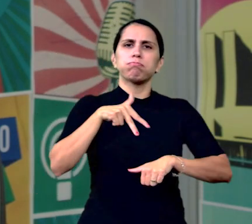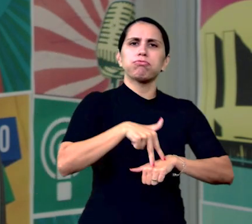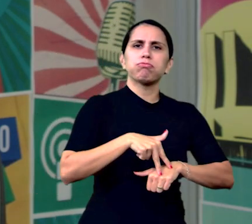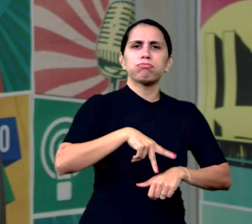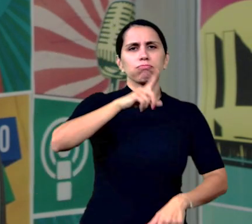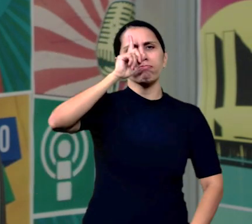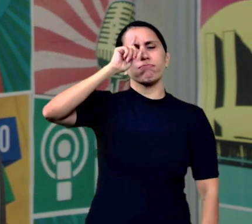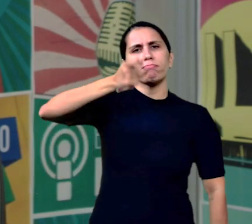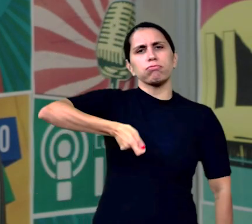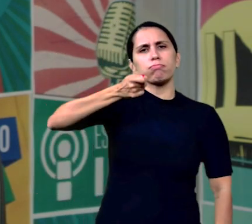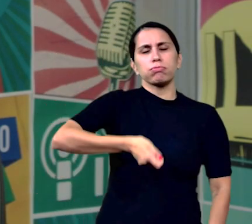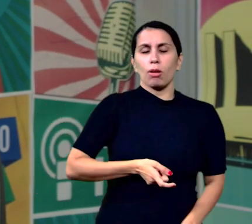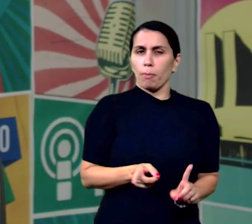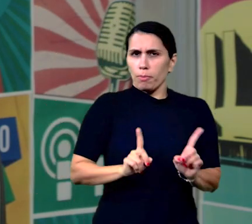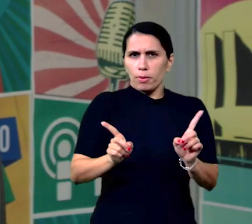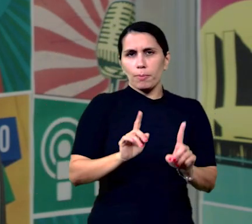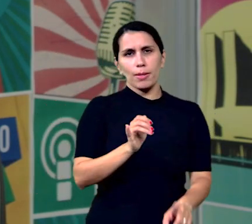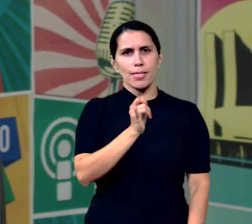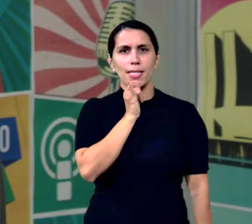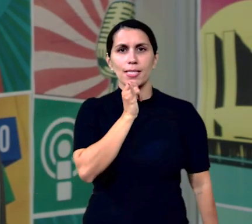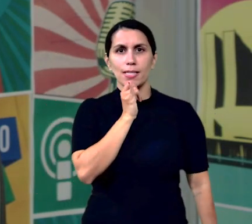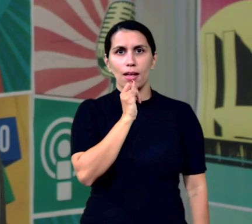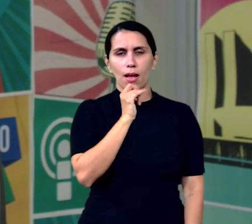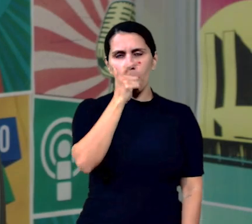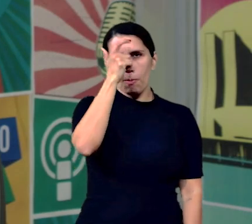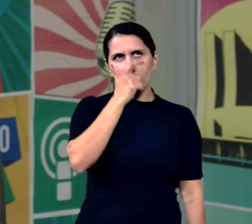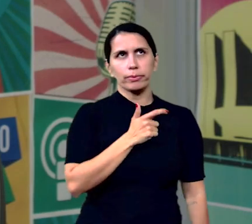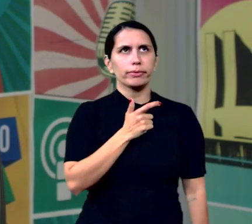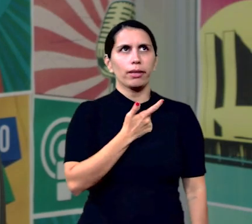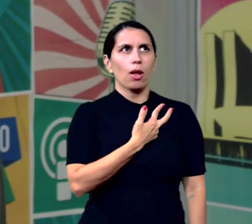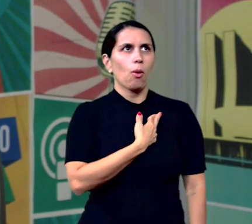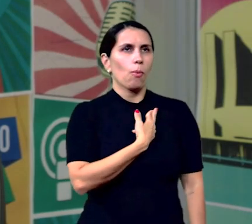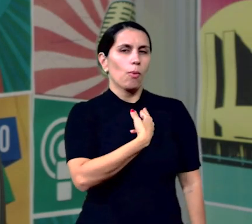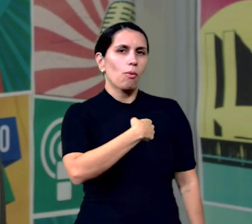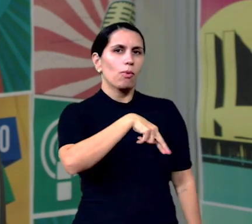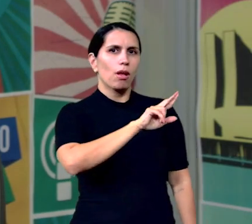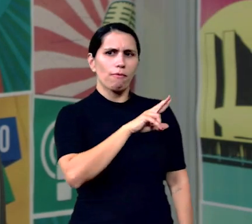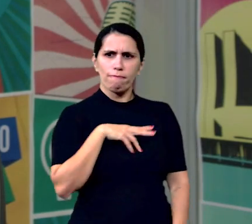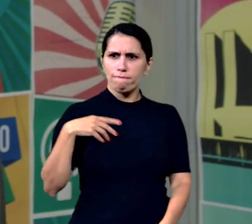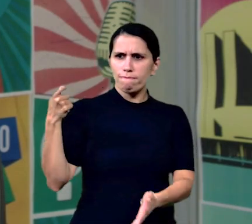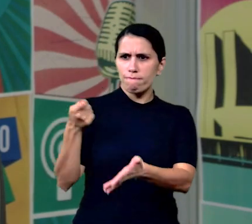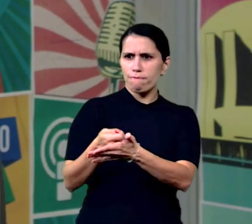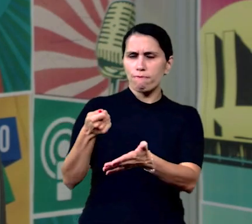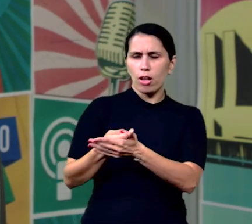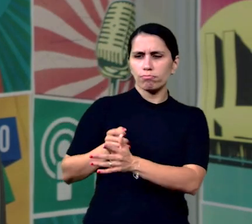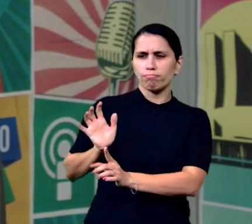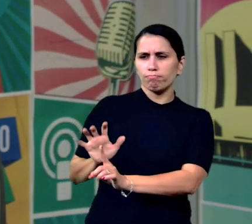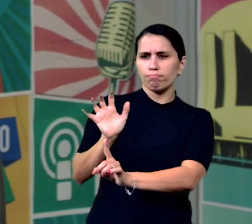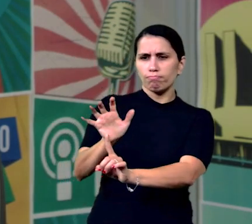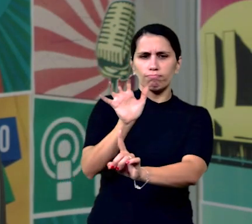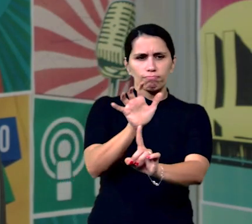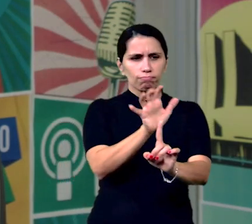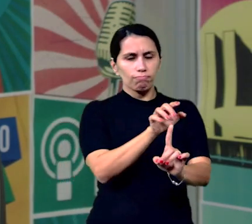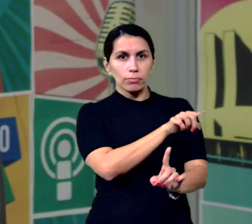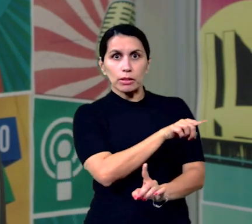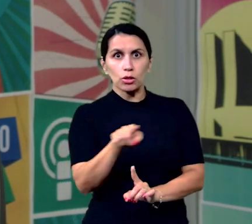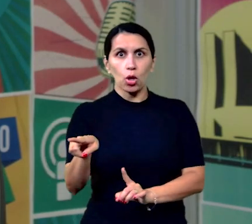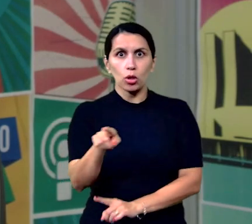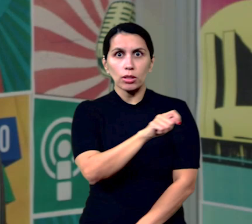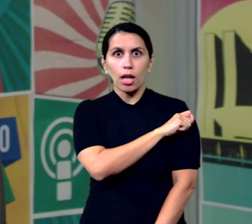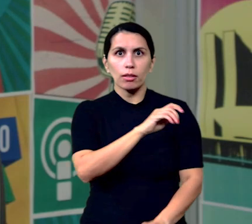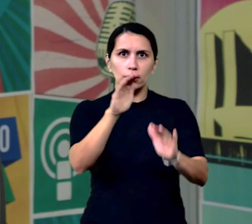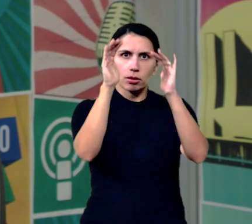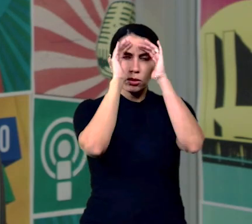gente habita, né. Por exemplo, eu ser de determinada religião, né, e forçar os meus alunos a